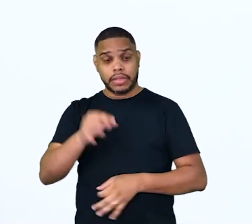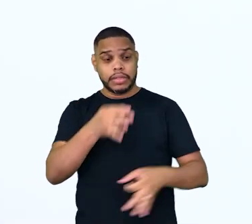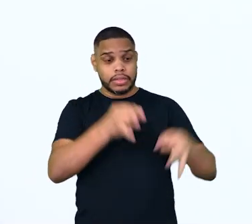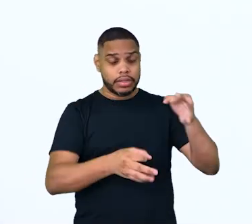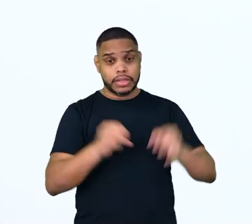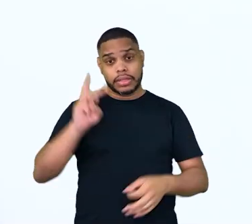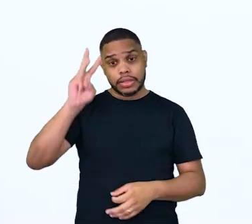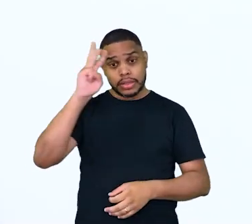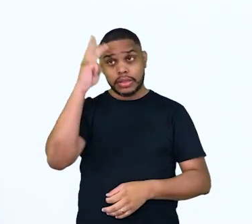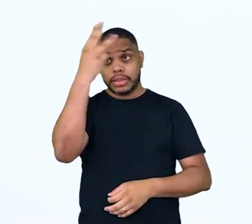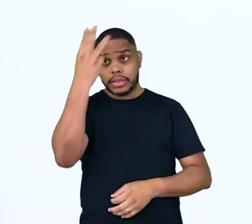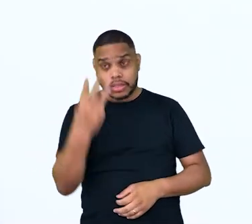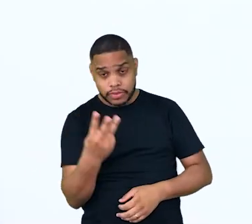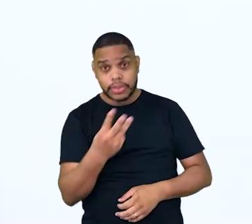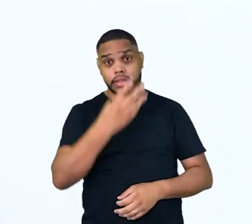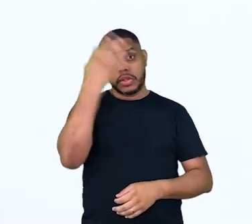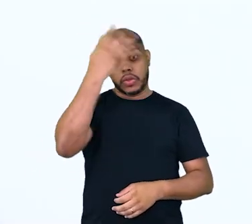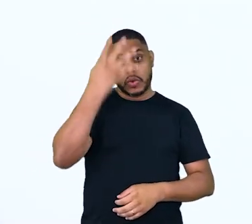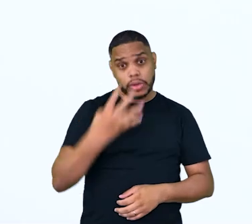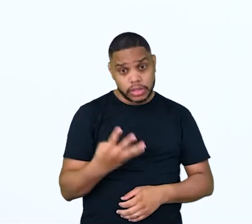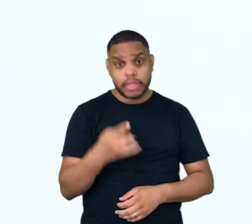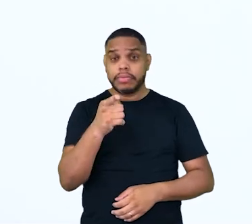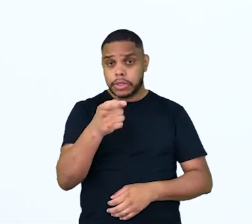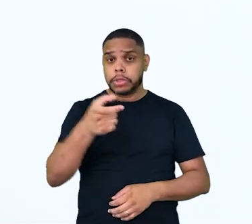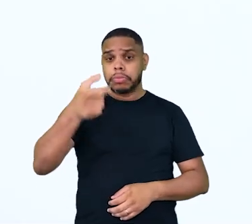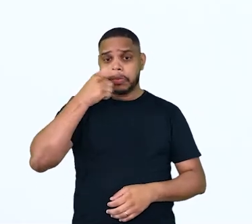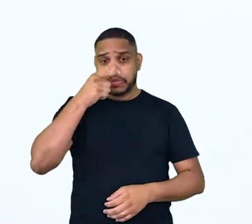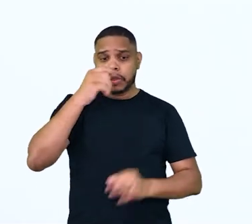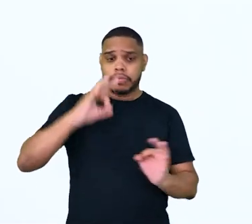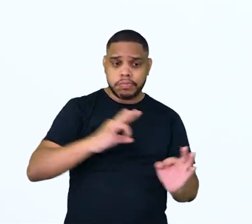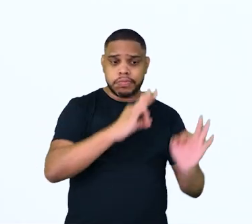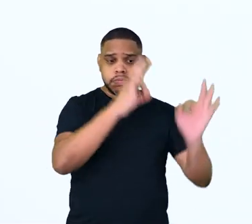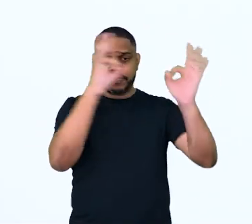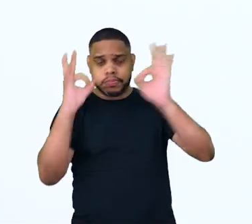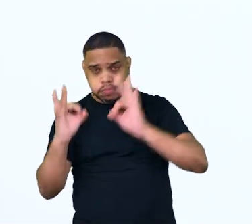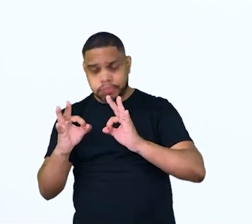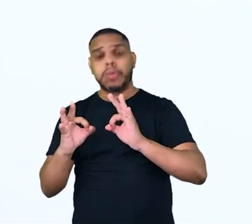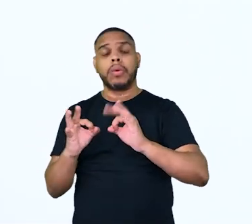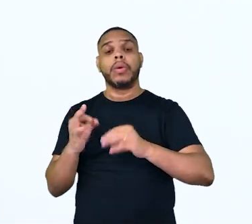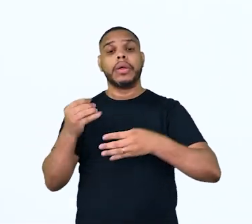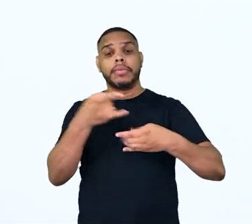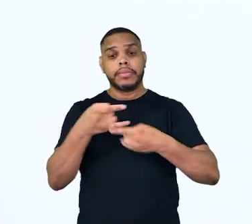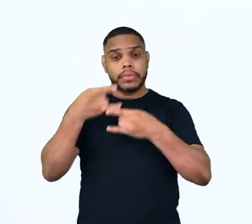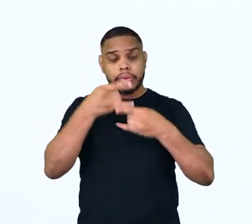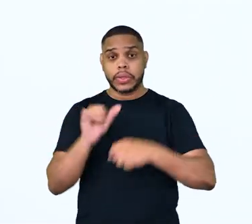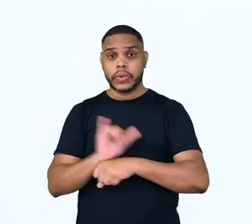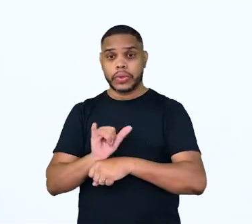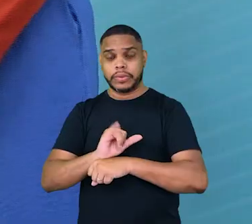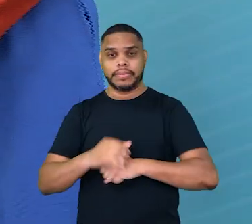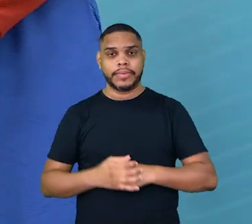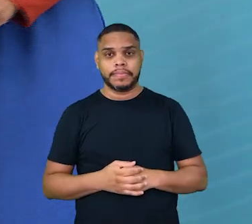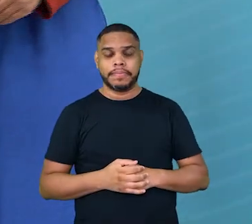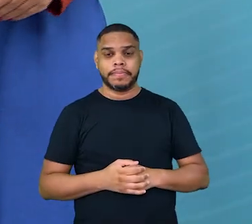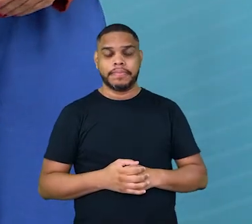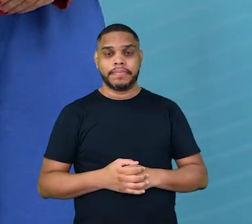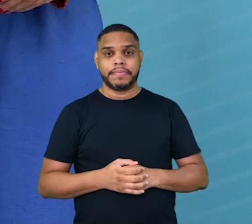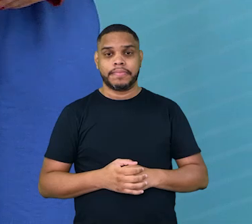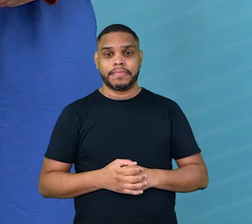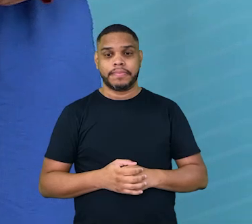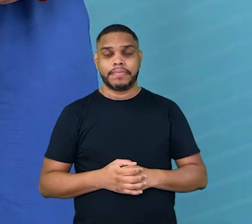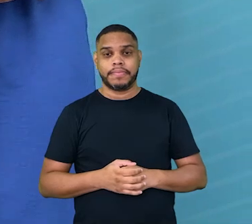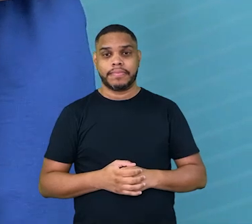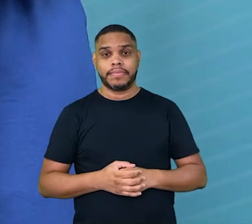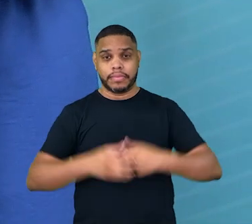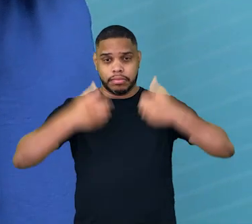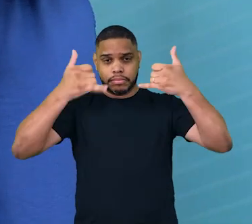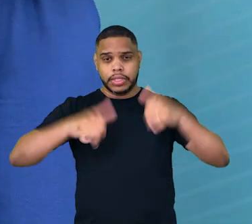processos às terças e quartas-feiras. E você também pode acompanhar em tempo real pelo canal do TST no YouTube. Fechando